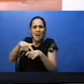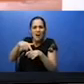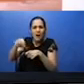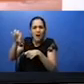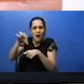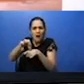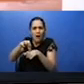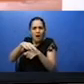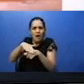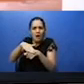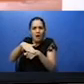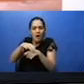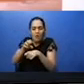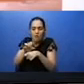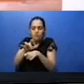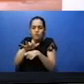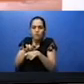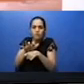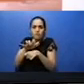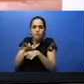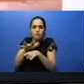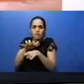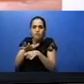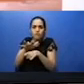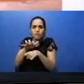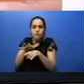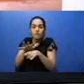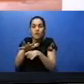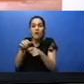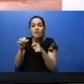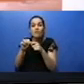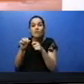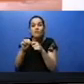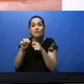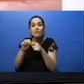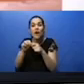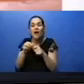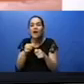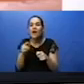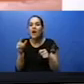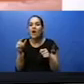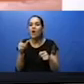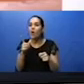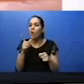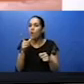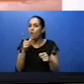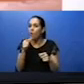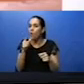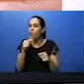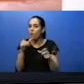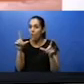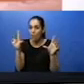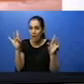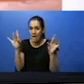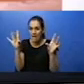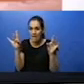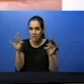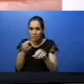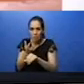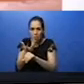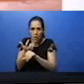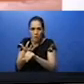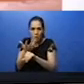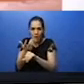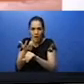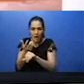ferimento. Então, a liberação desse oxigênio faz o líquido borbulhar e no final só fica mesmo a água. Então,